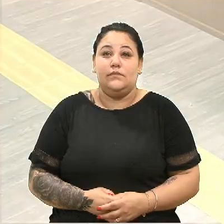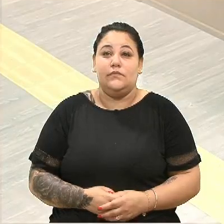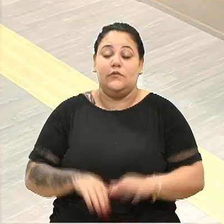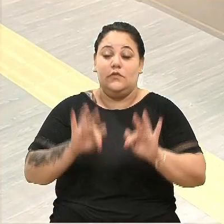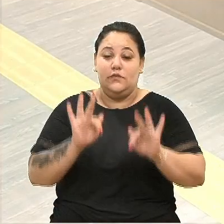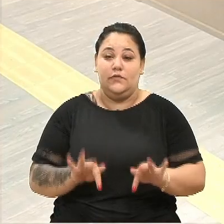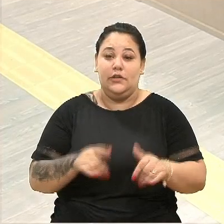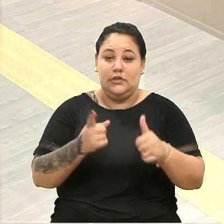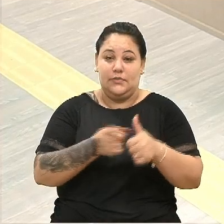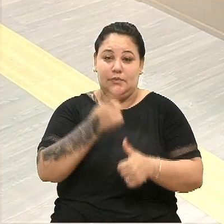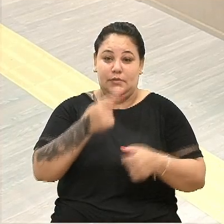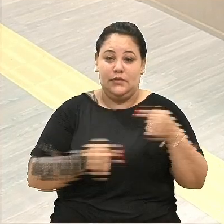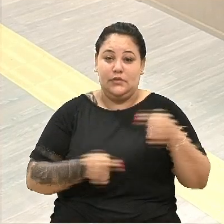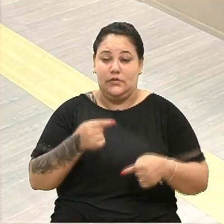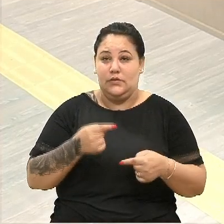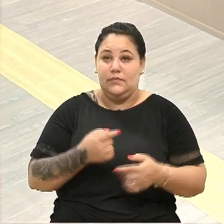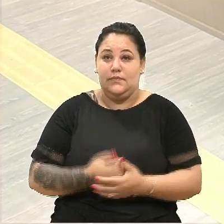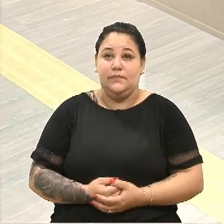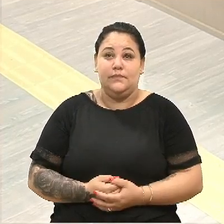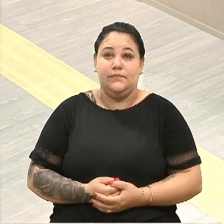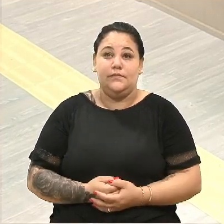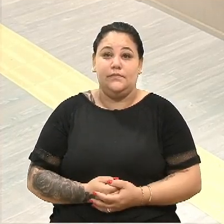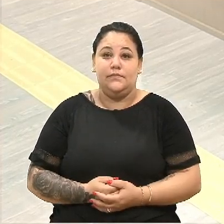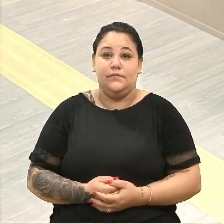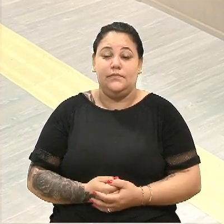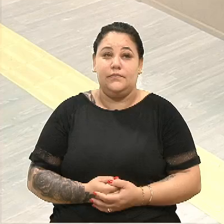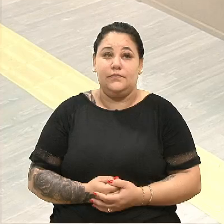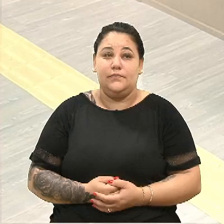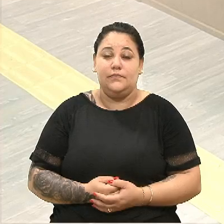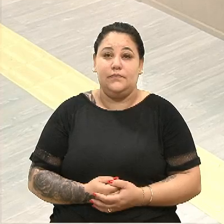encerrada a primeira discussão.